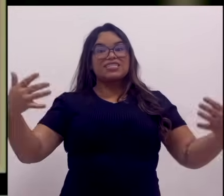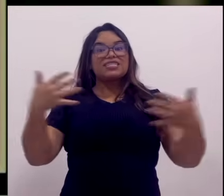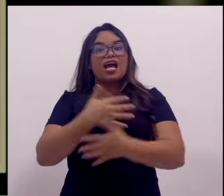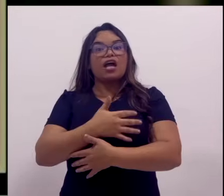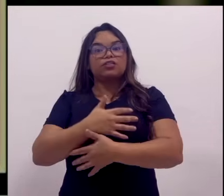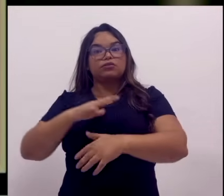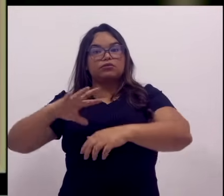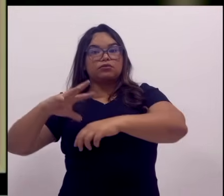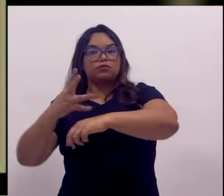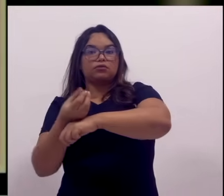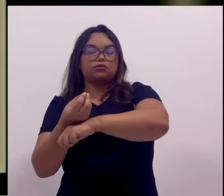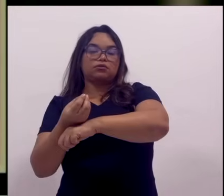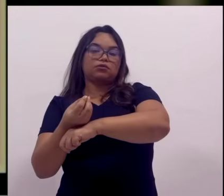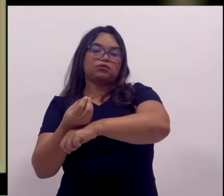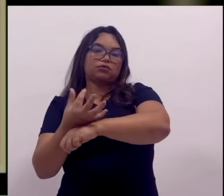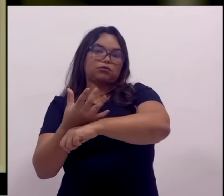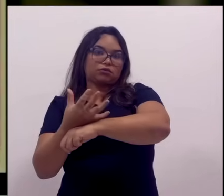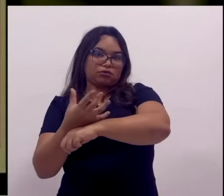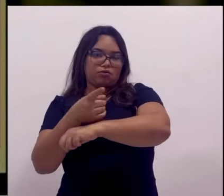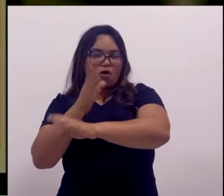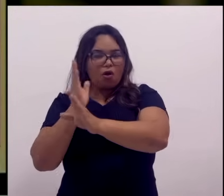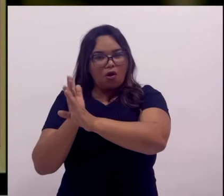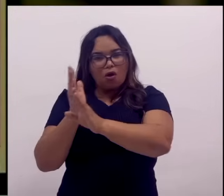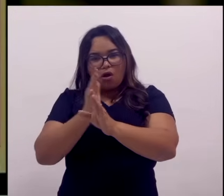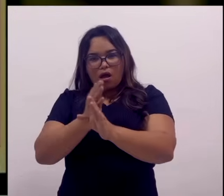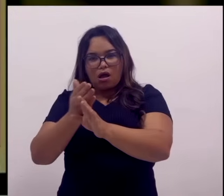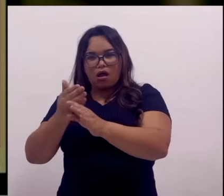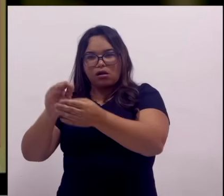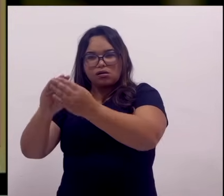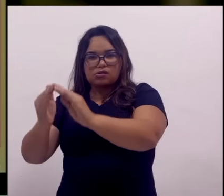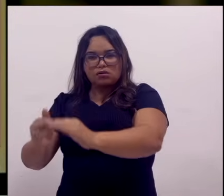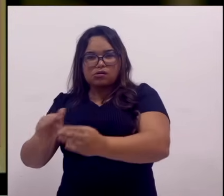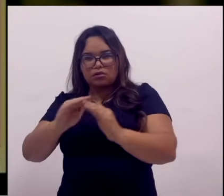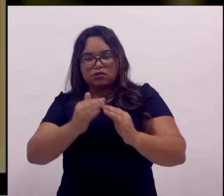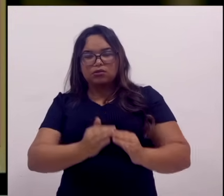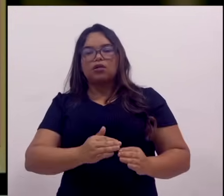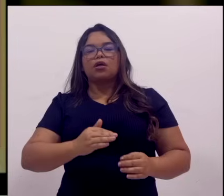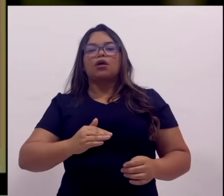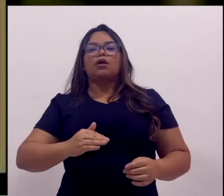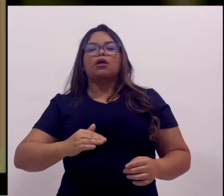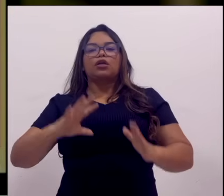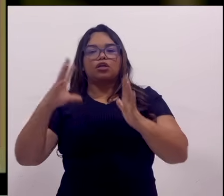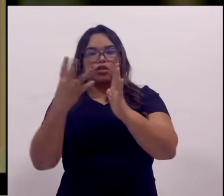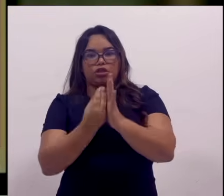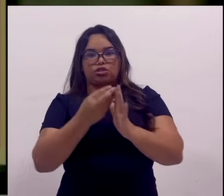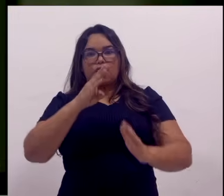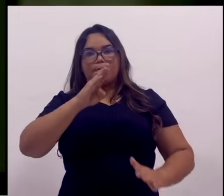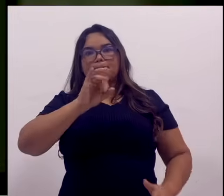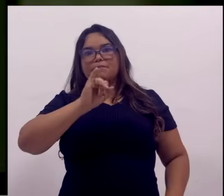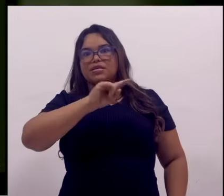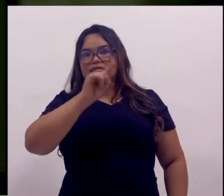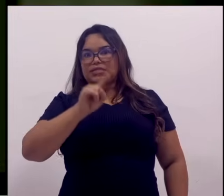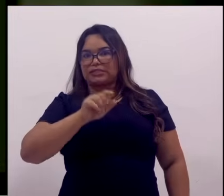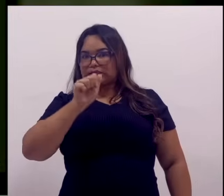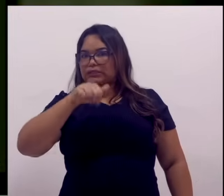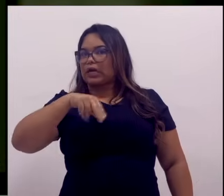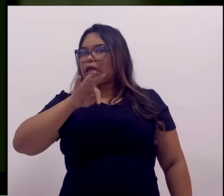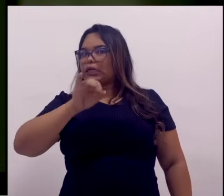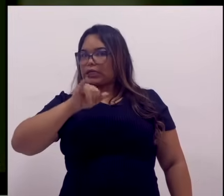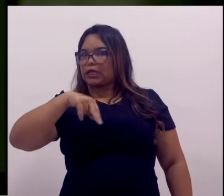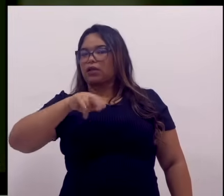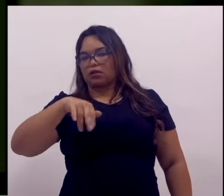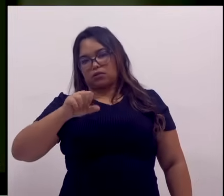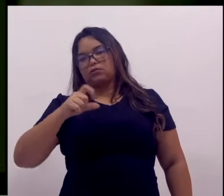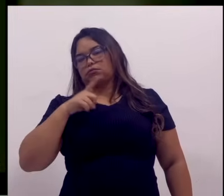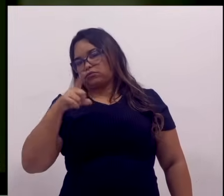Filadélfia, você encontrará algumas ruínas de igrejas bizantinas ali. Pertencem à Idade Média.